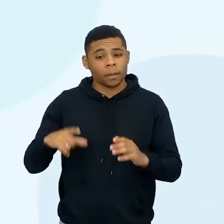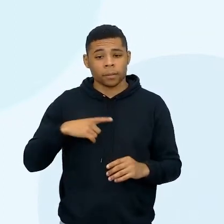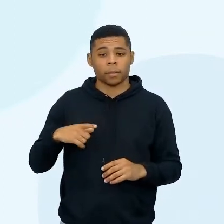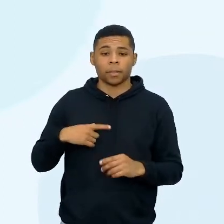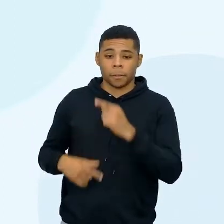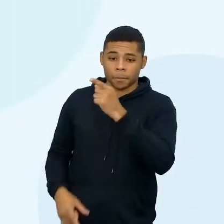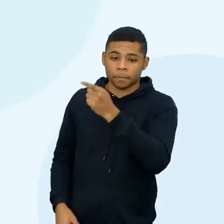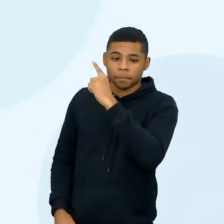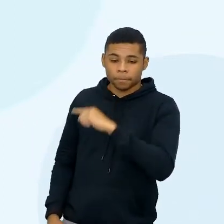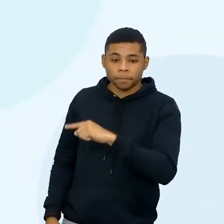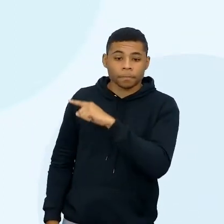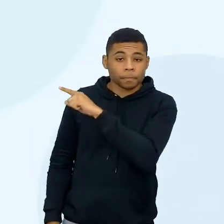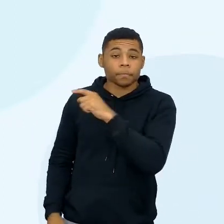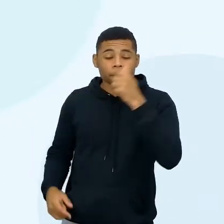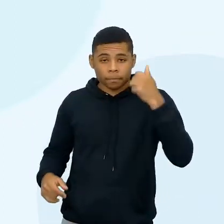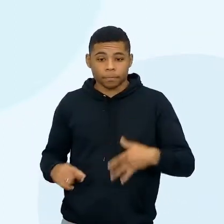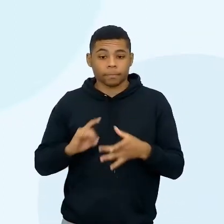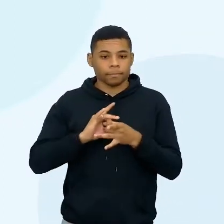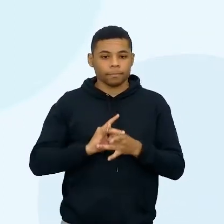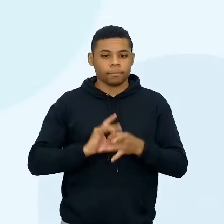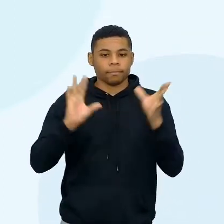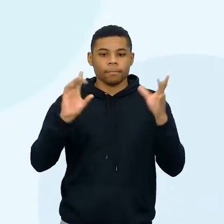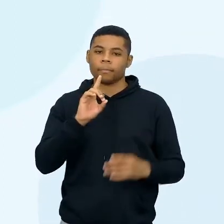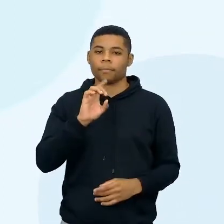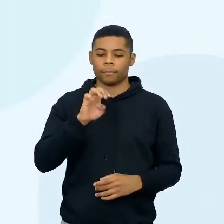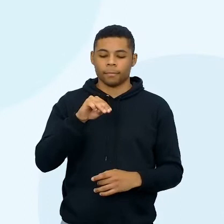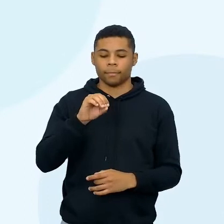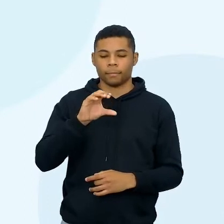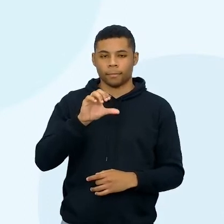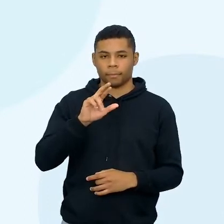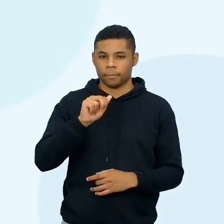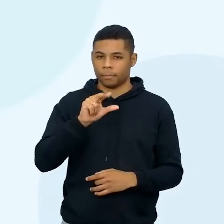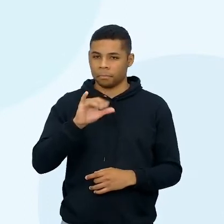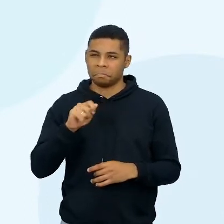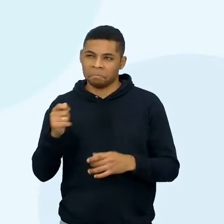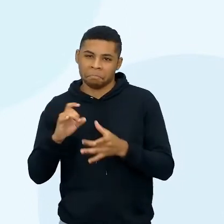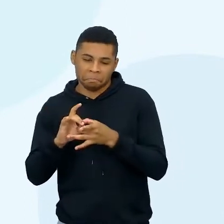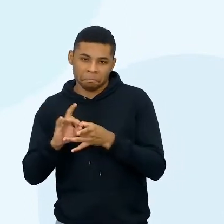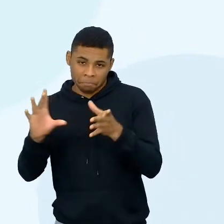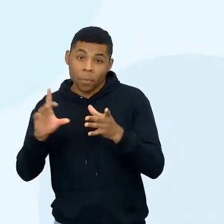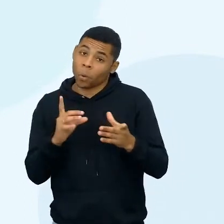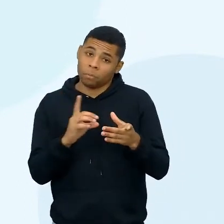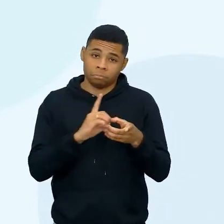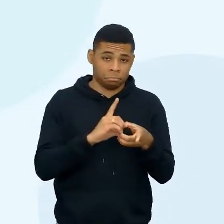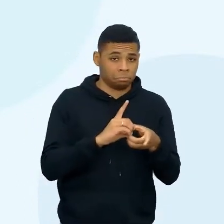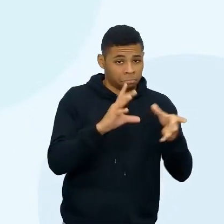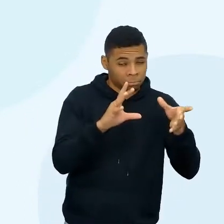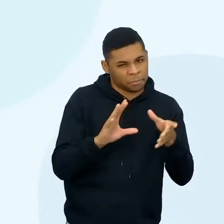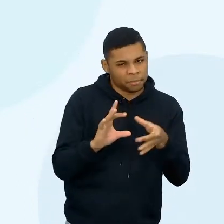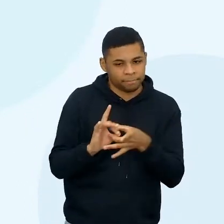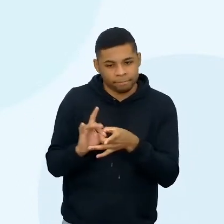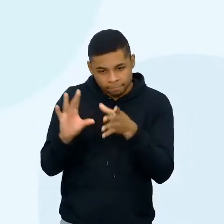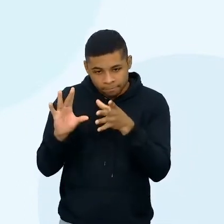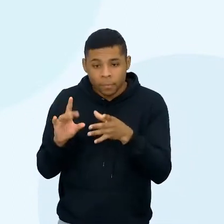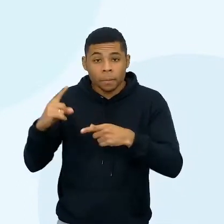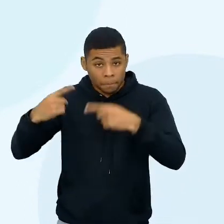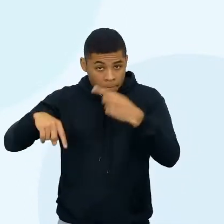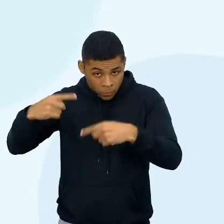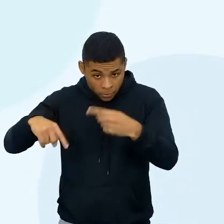aí democracia política e o que é, com um quadrinho das pessoas discutindo,